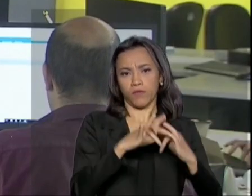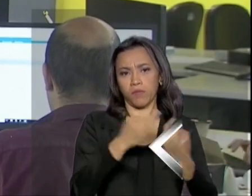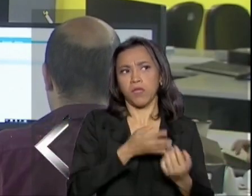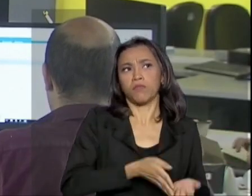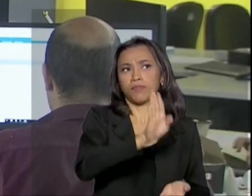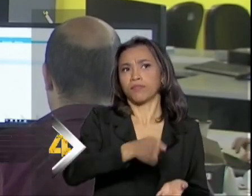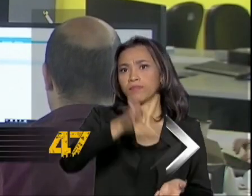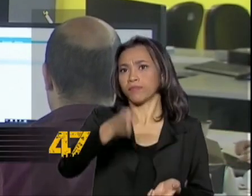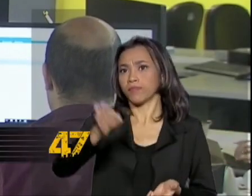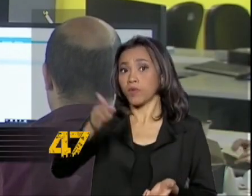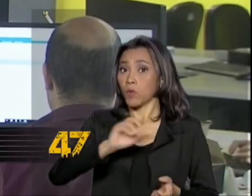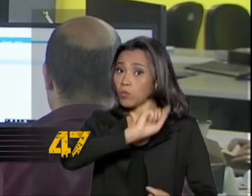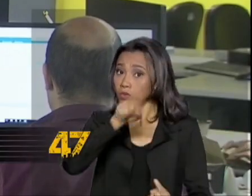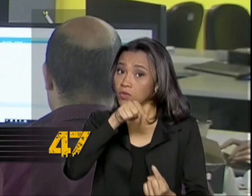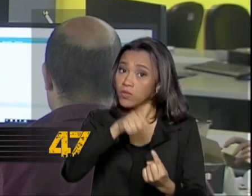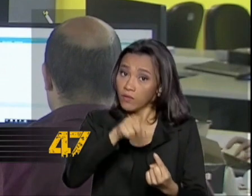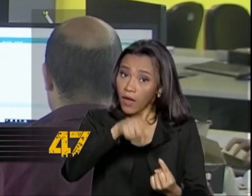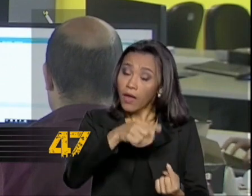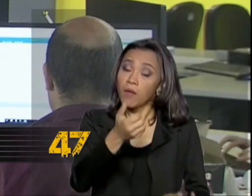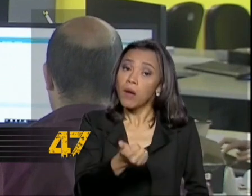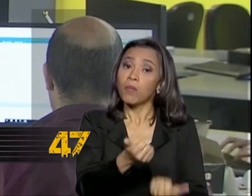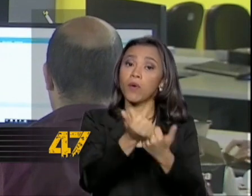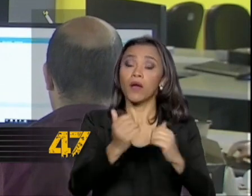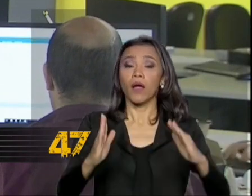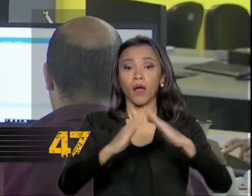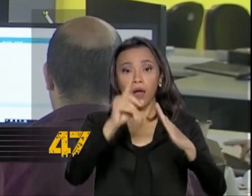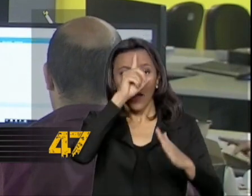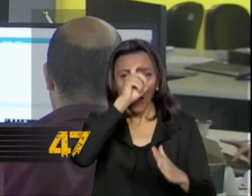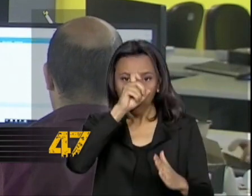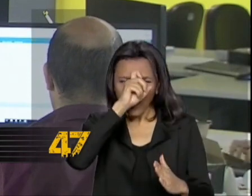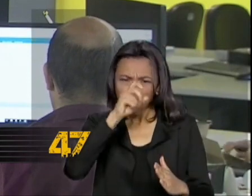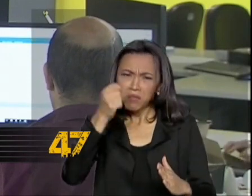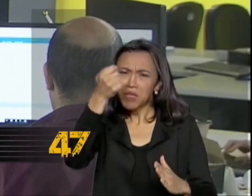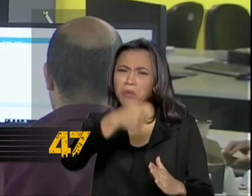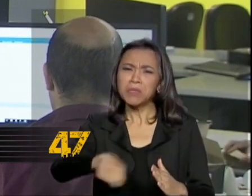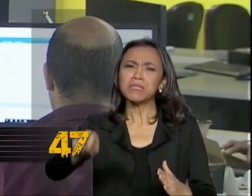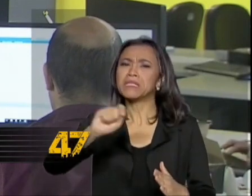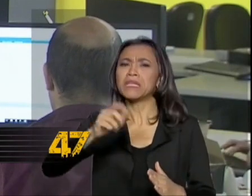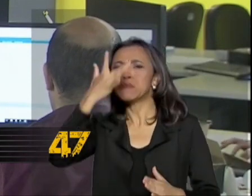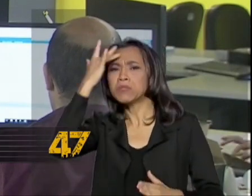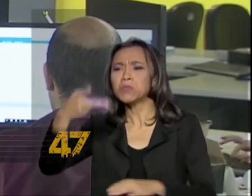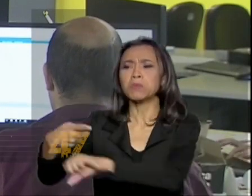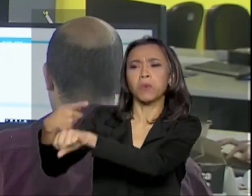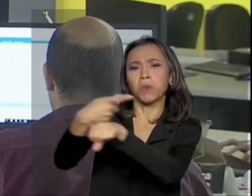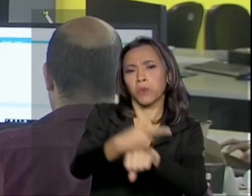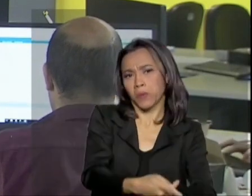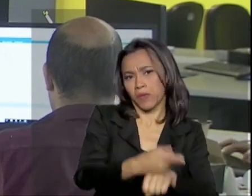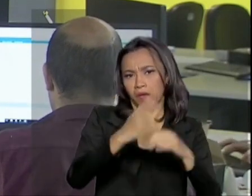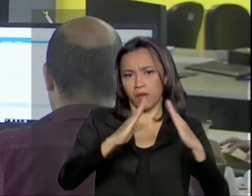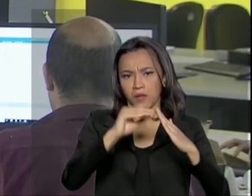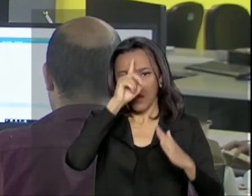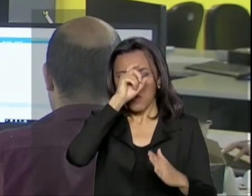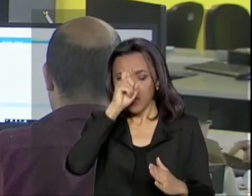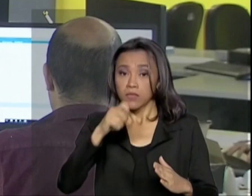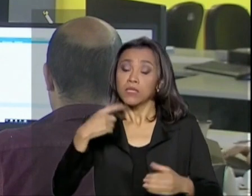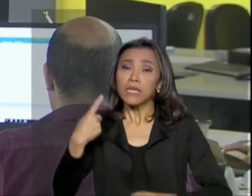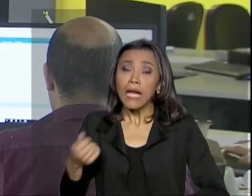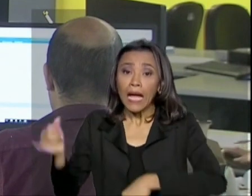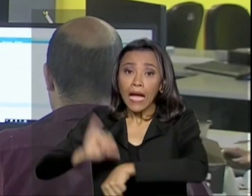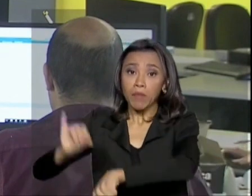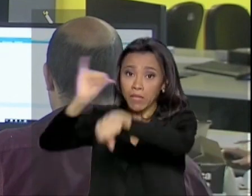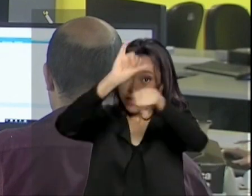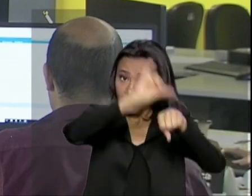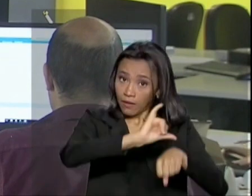fortalecer o atendimento nos postos de saúde evitando busca a gente necessárias nos hospitais capitais e grandes centros urbanos